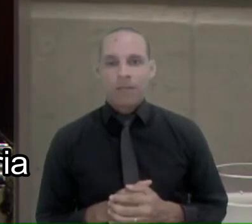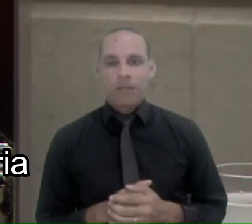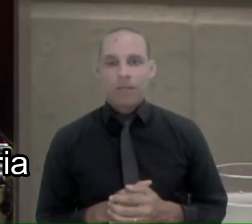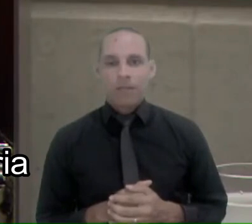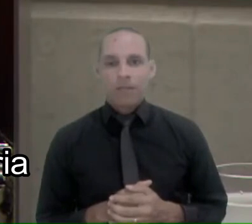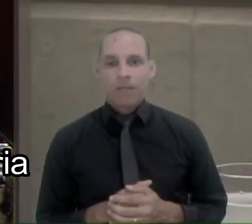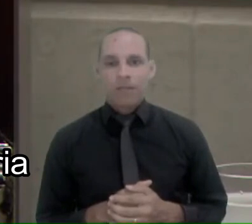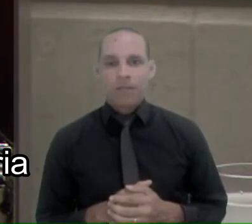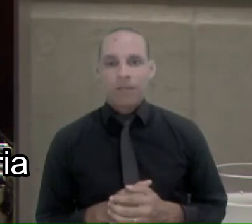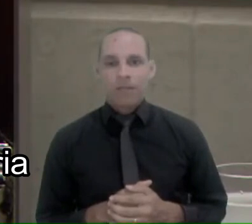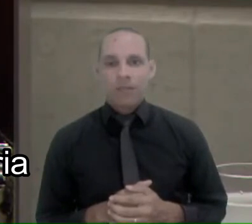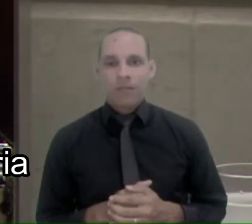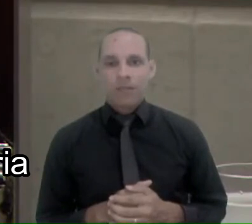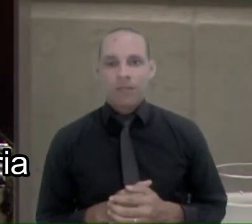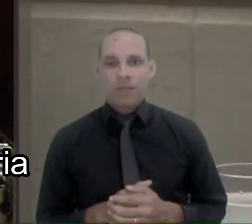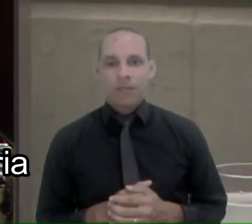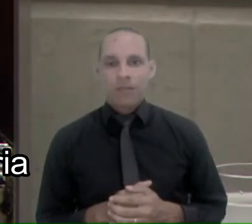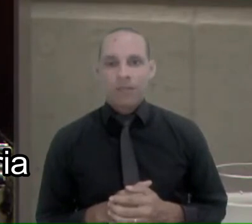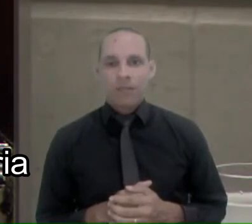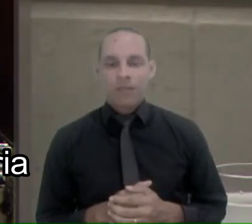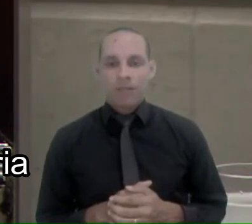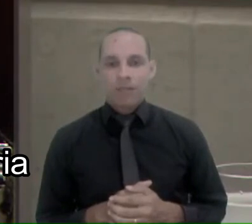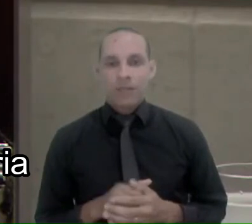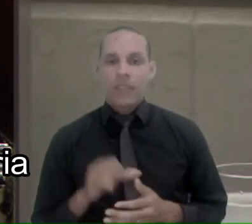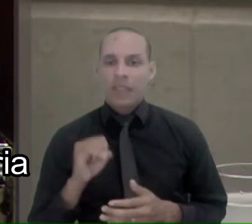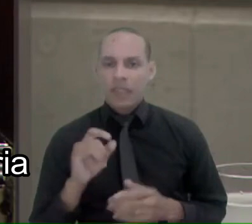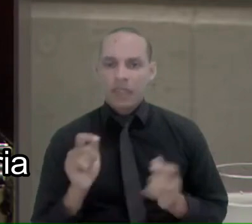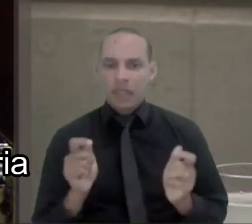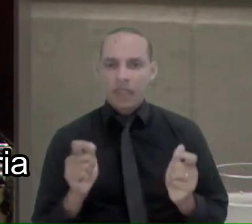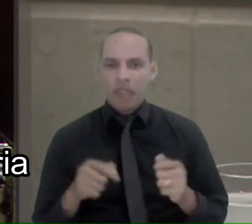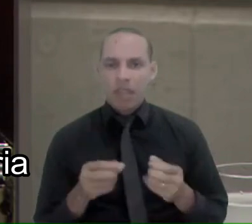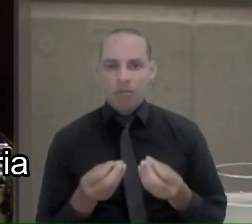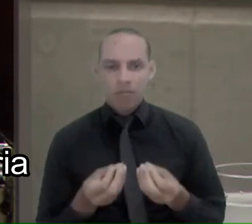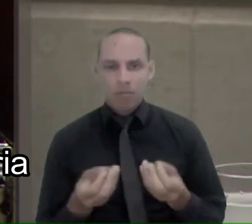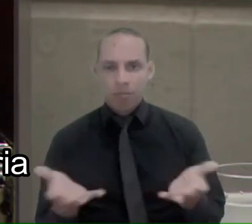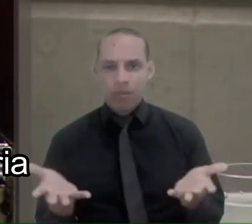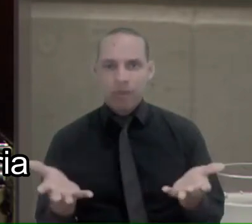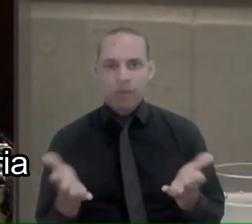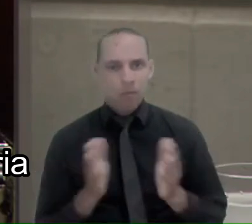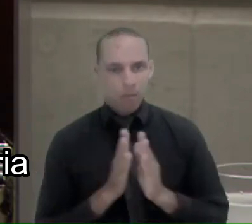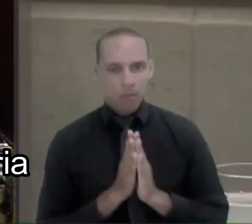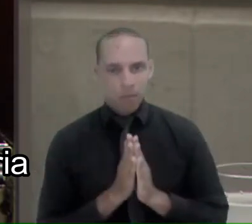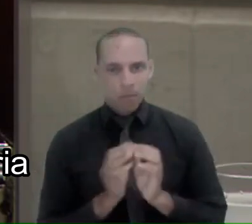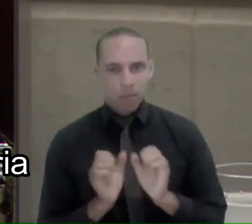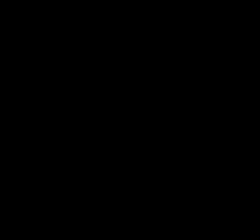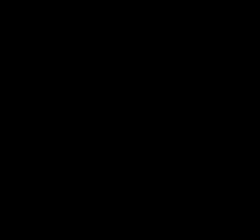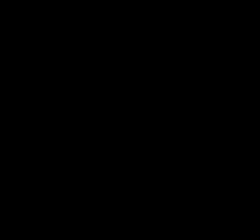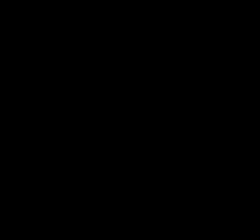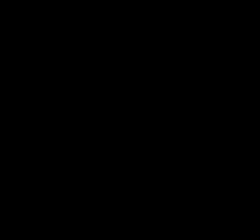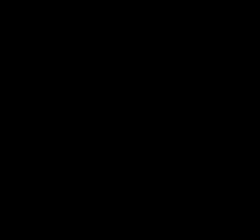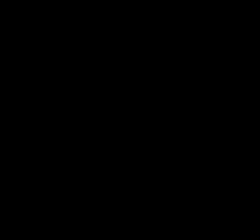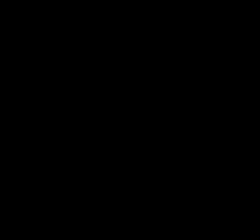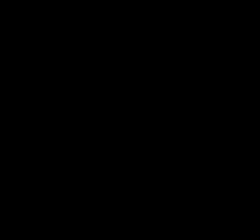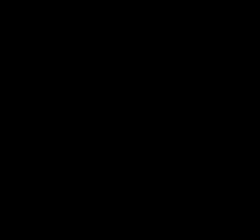Exatamente. Pedir, depois que se puder disponibilizar para a gente Claro. essa apresentação, tá bom? Claro.